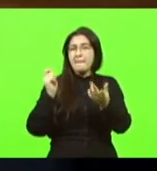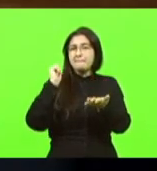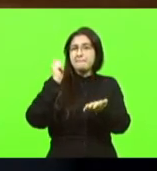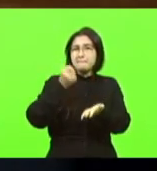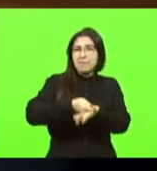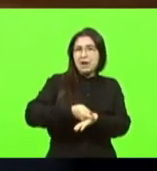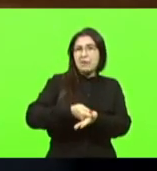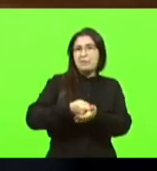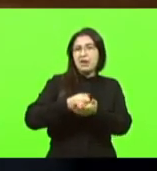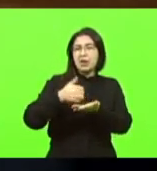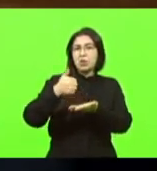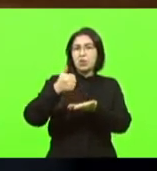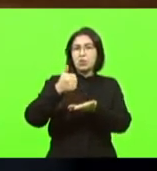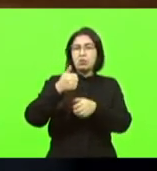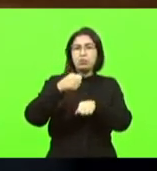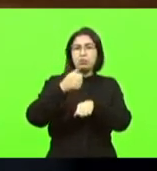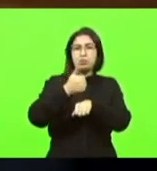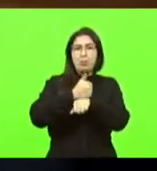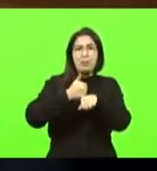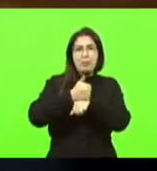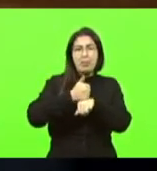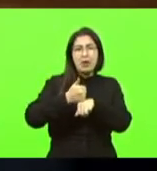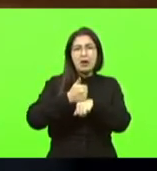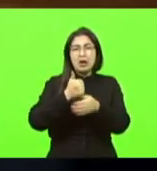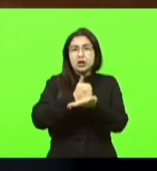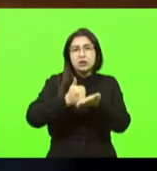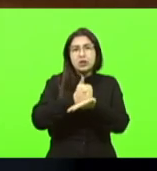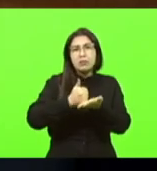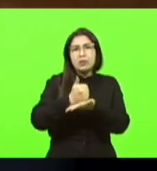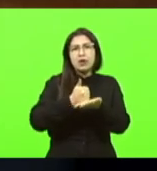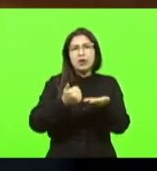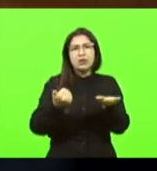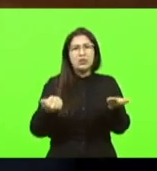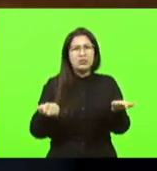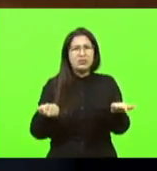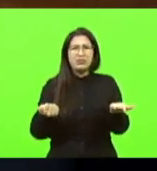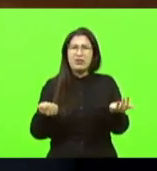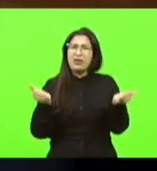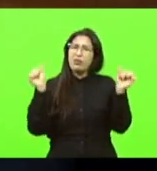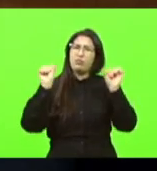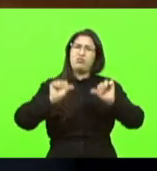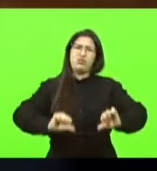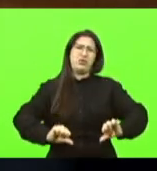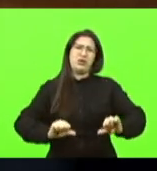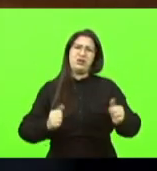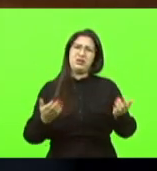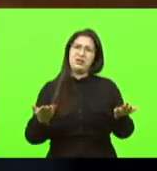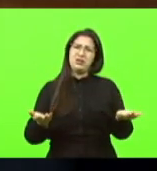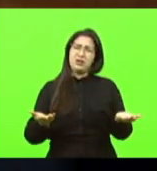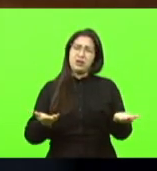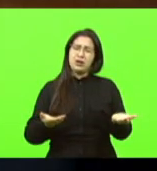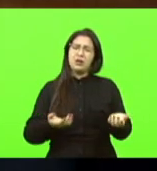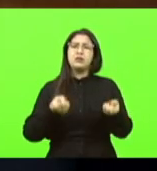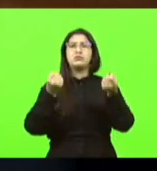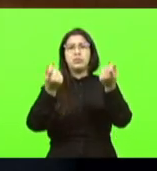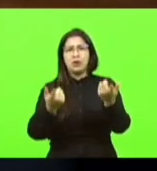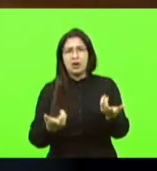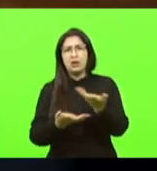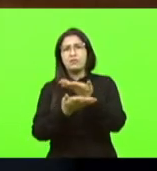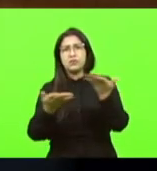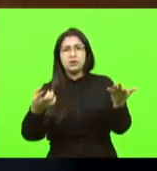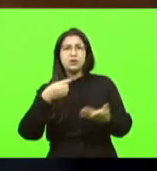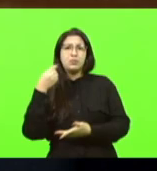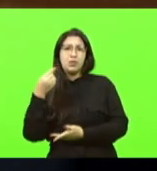de um medicamento é muito cruel essa medida então eu quero dizer aqui os nobres colegas deputados e